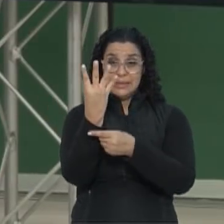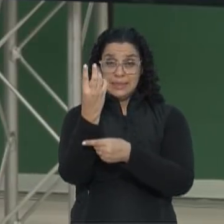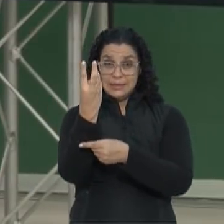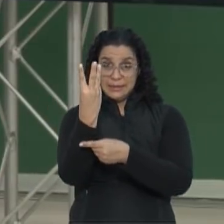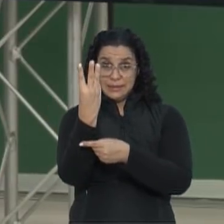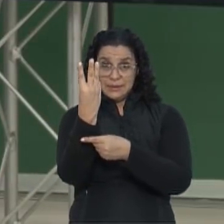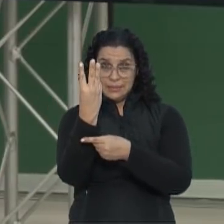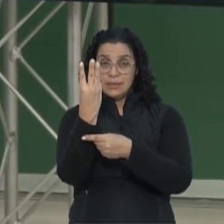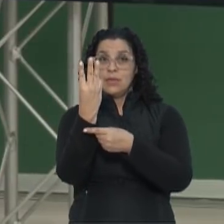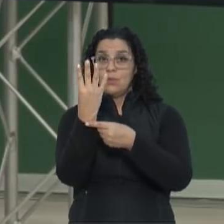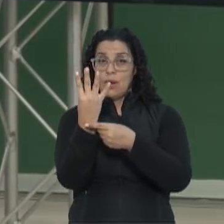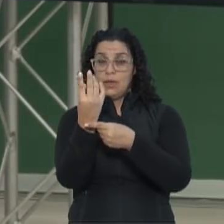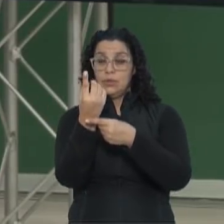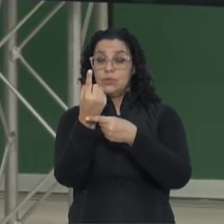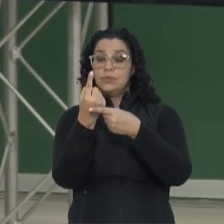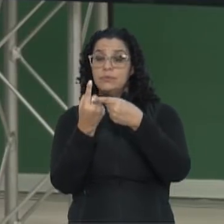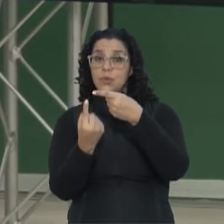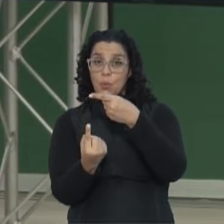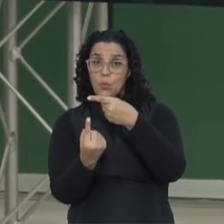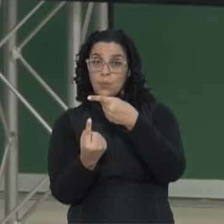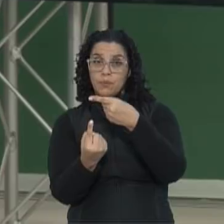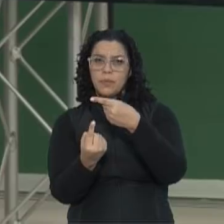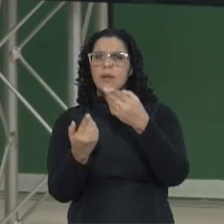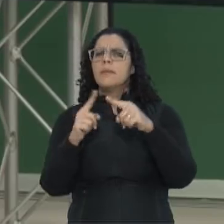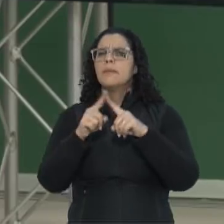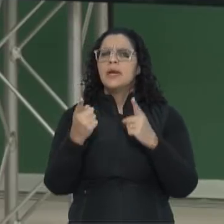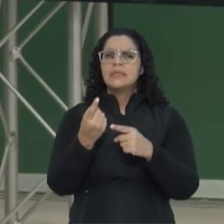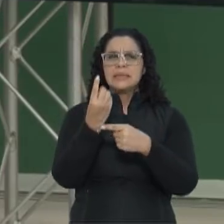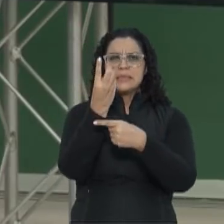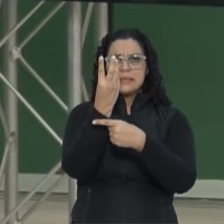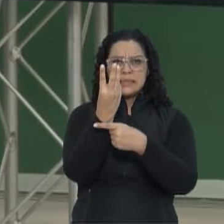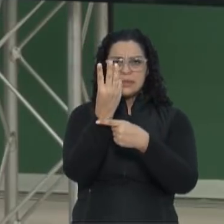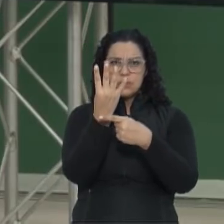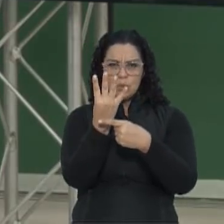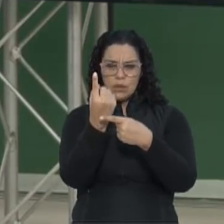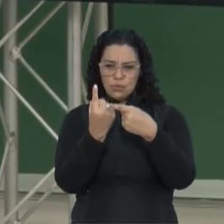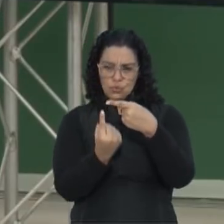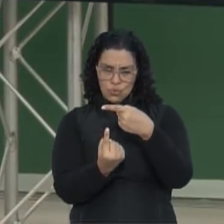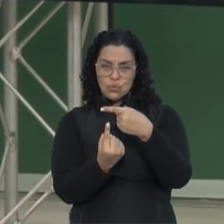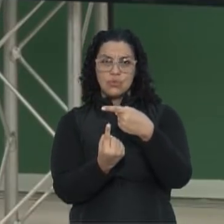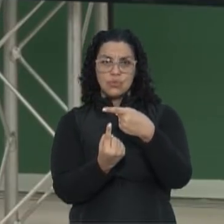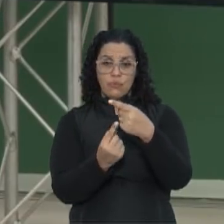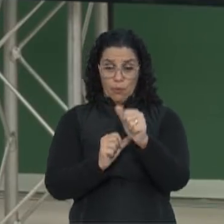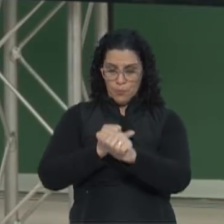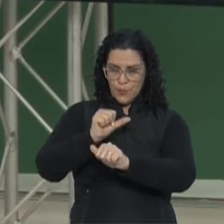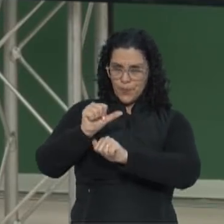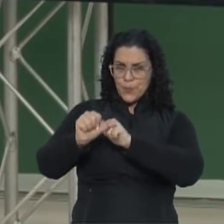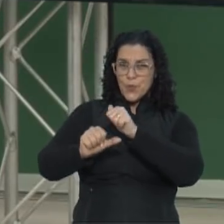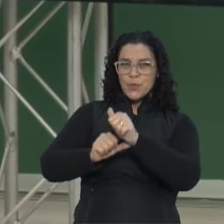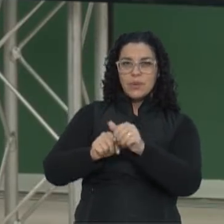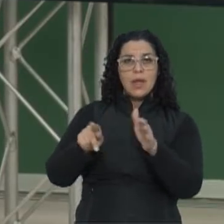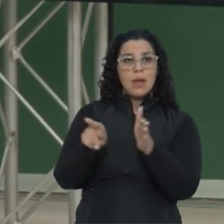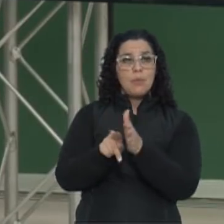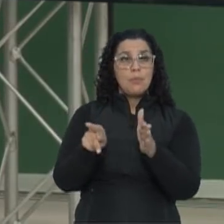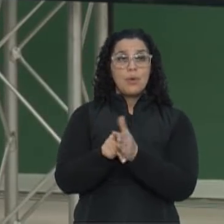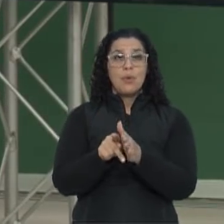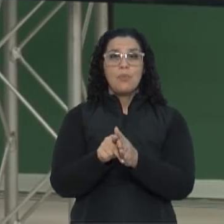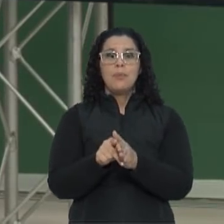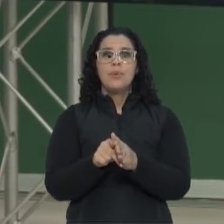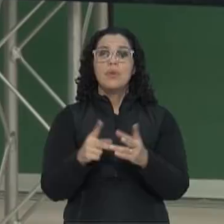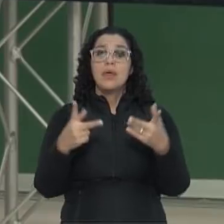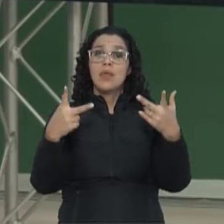1, né? Mas 34 sobre 1, eu posso transformar numa fração equivalente